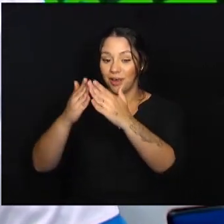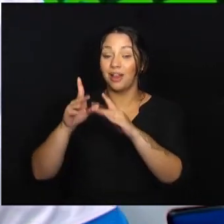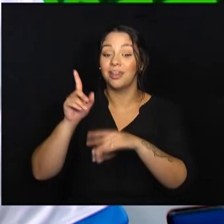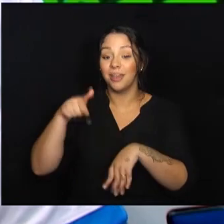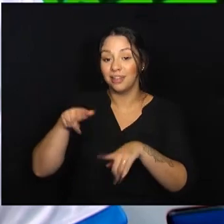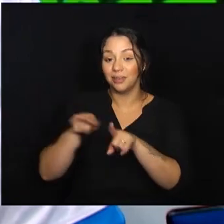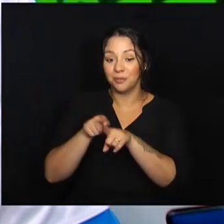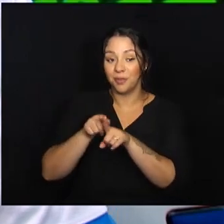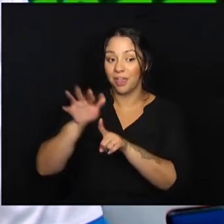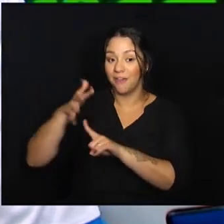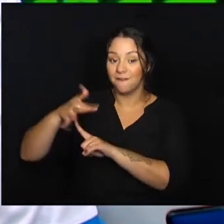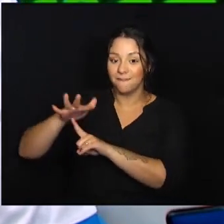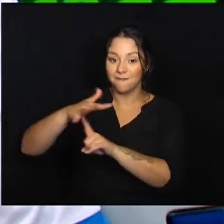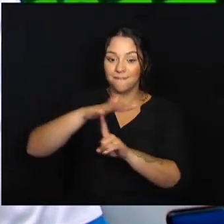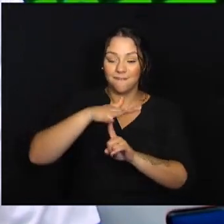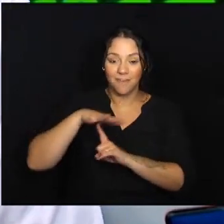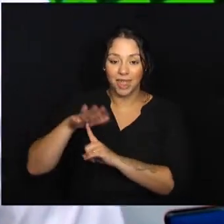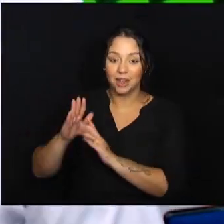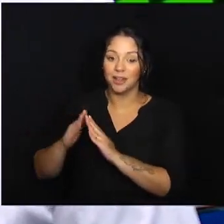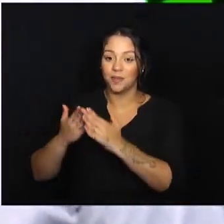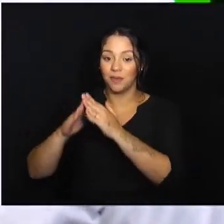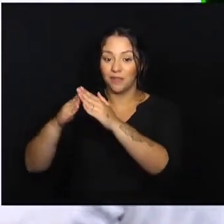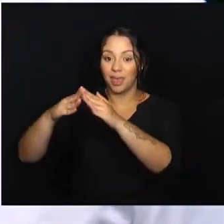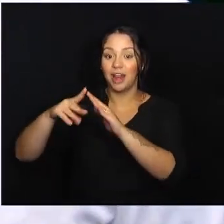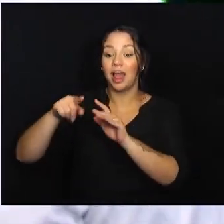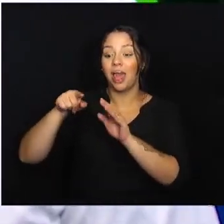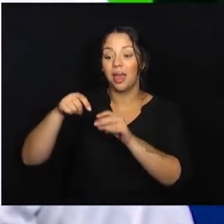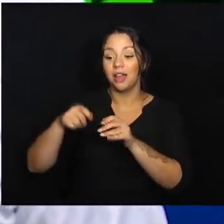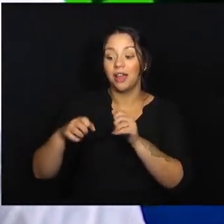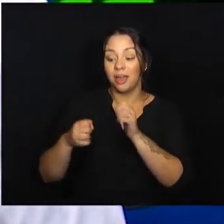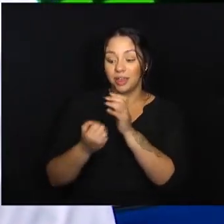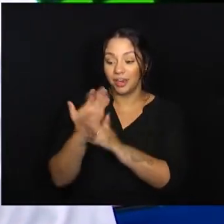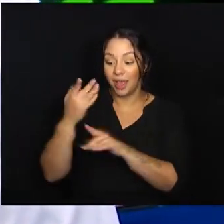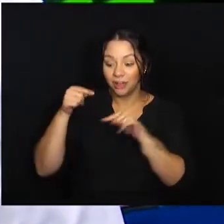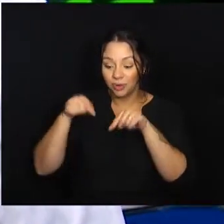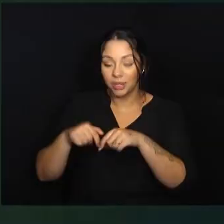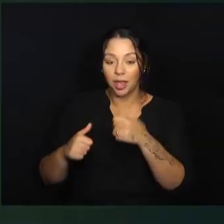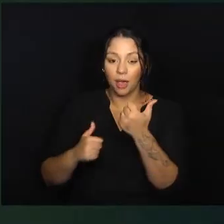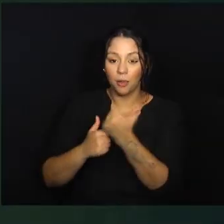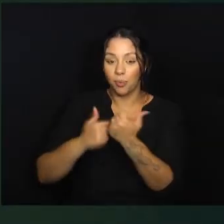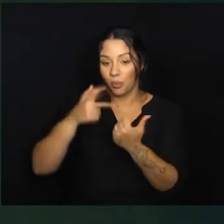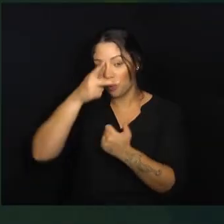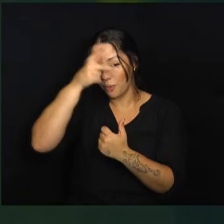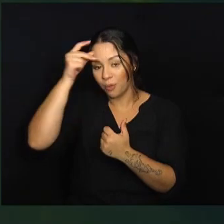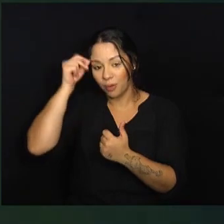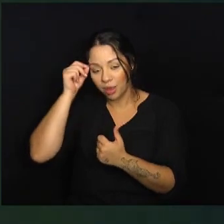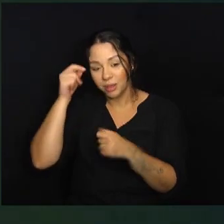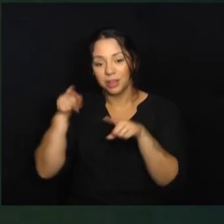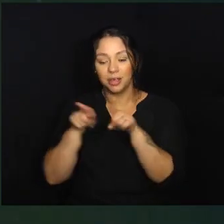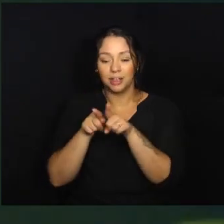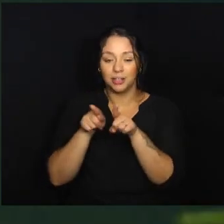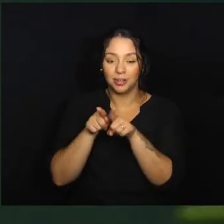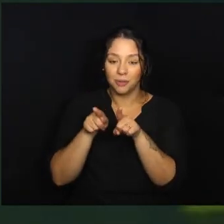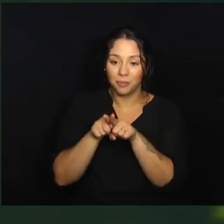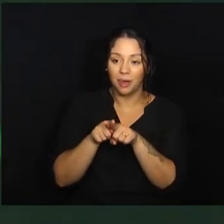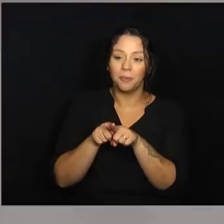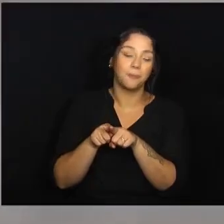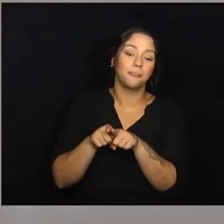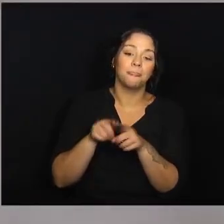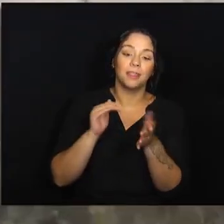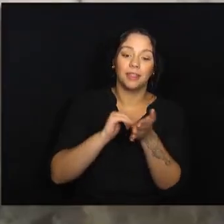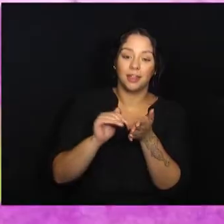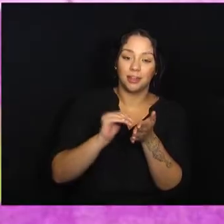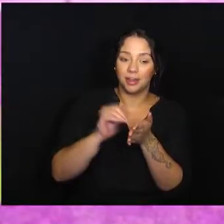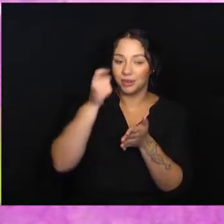ser feito aqui na cidade de Campinas com apoio da Prefeitura e Secretaria de Cultura. O campeonato tem como objetivo